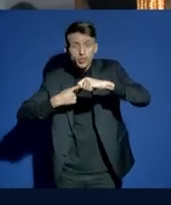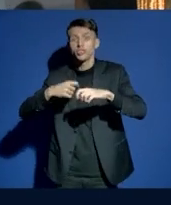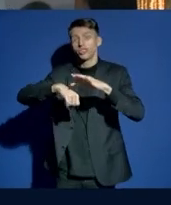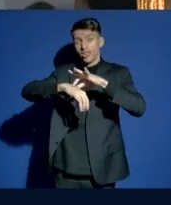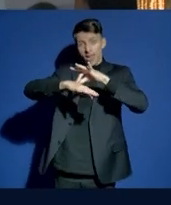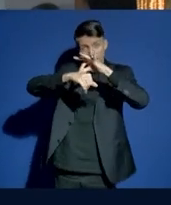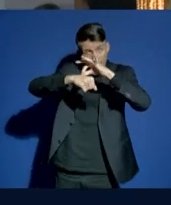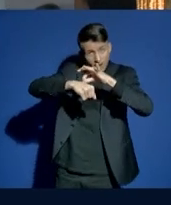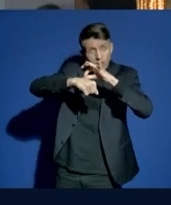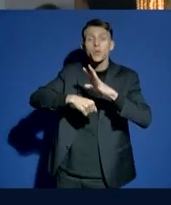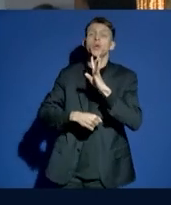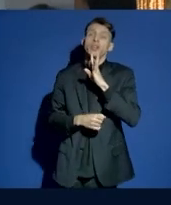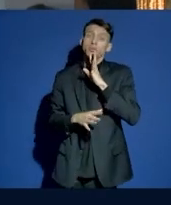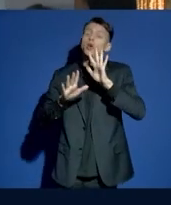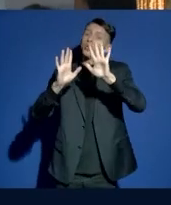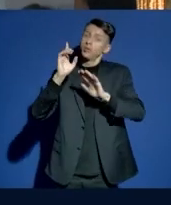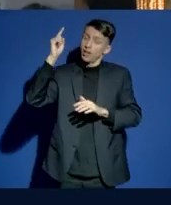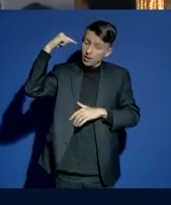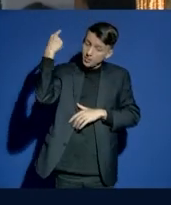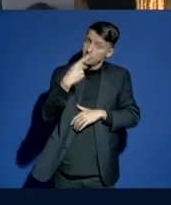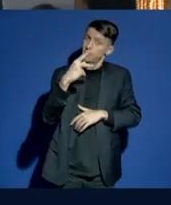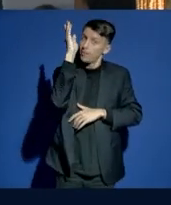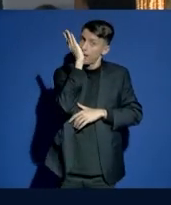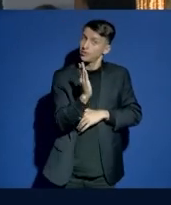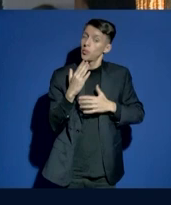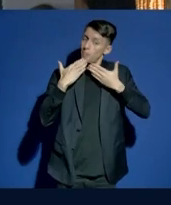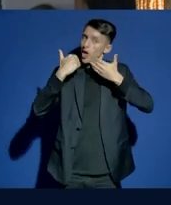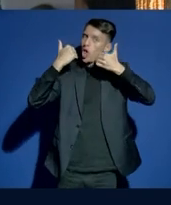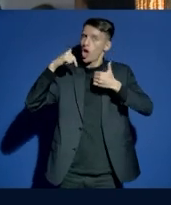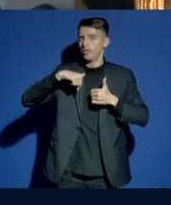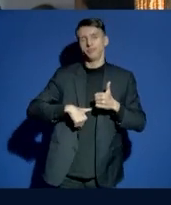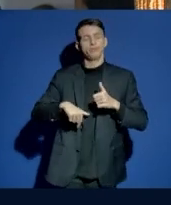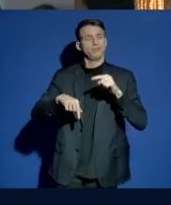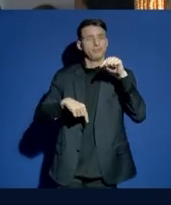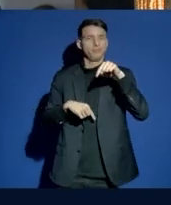nós estamos entre as melhores indústrias do mercado.